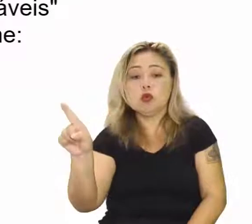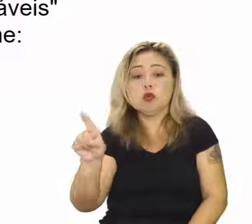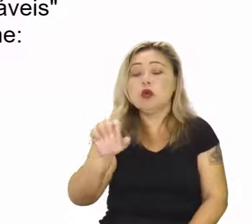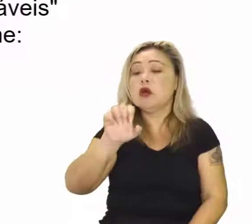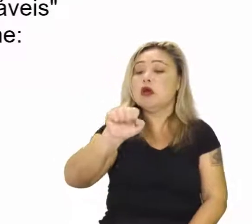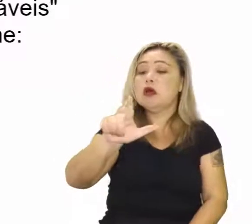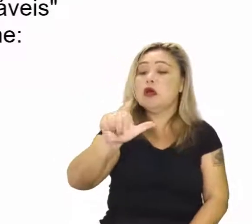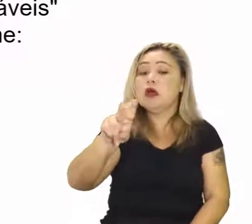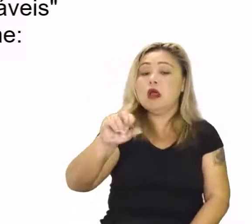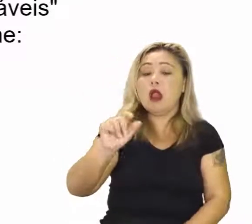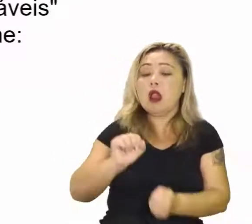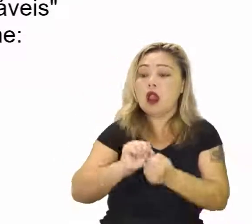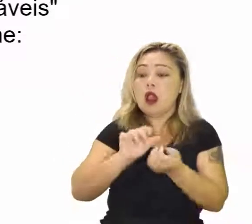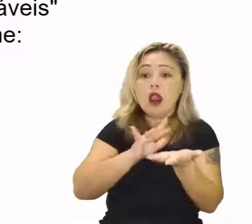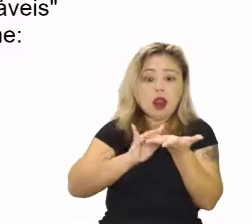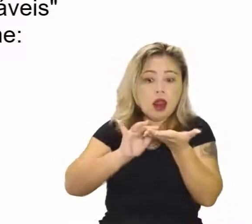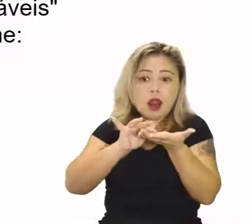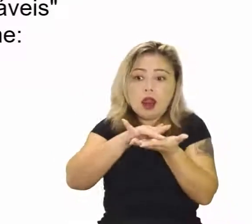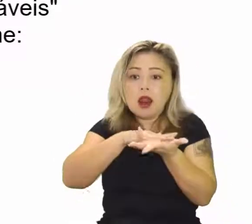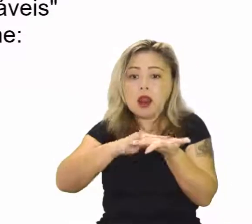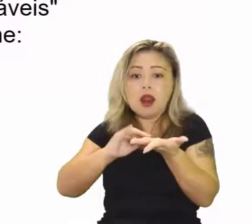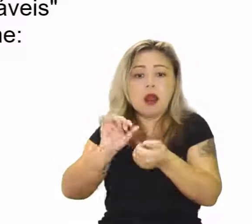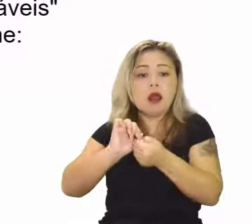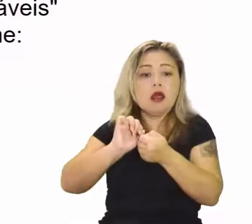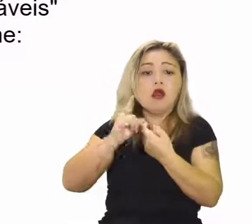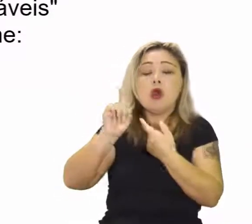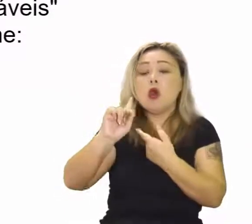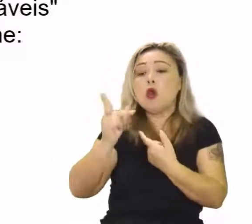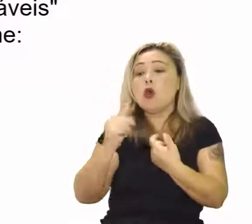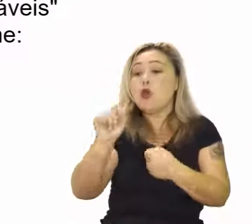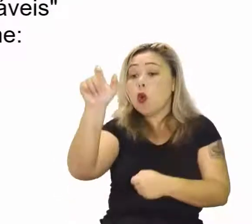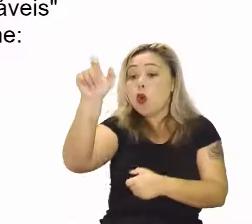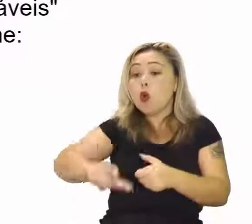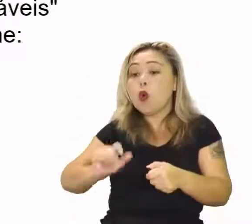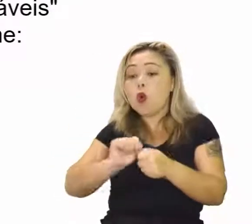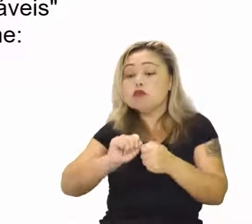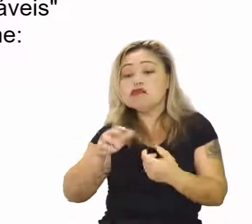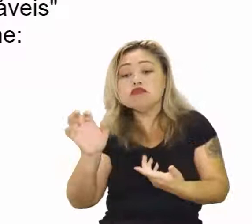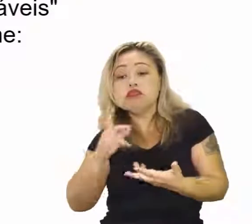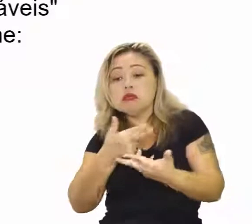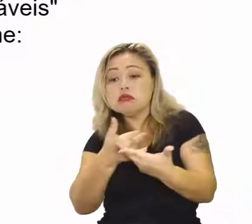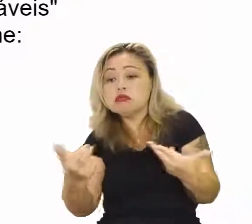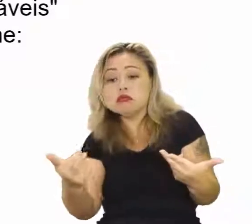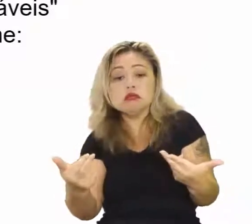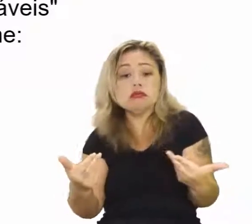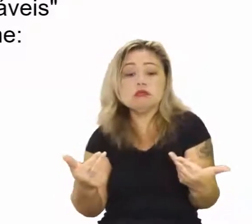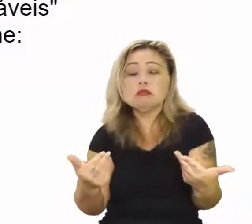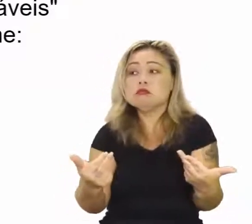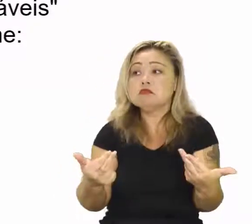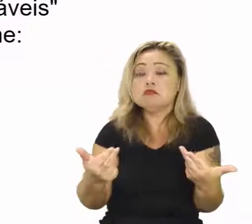eslavos, ciganos, comunistas, homossexuais,